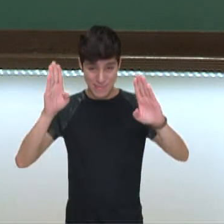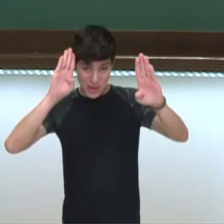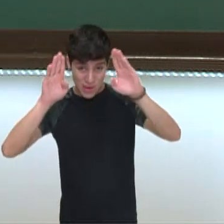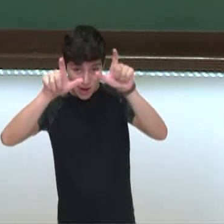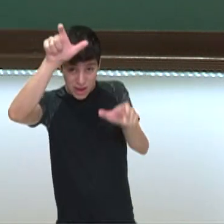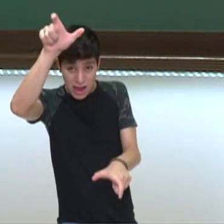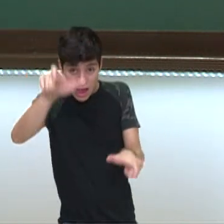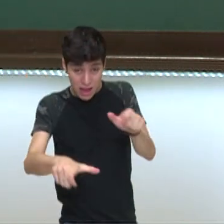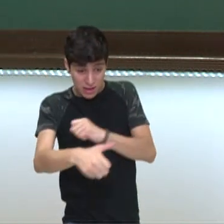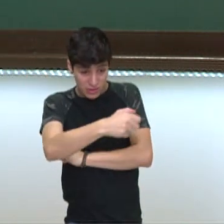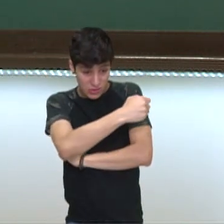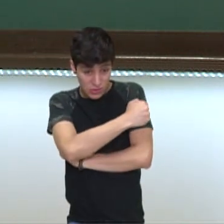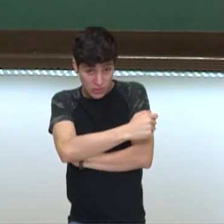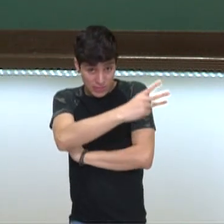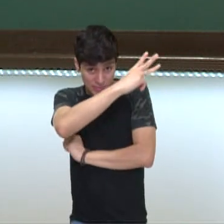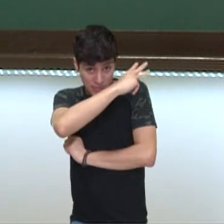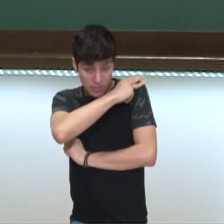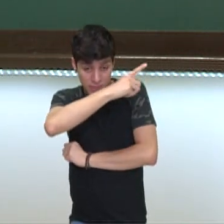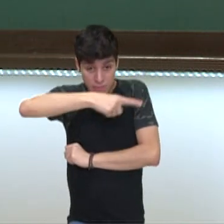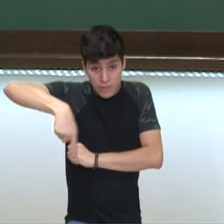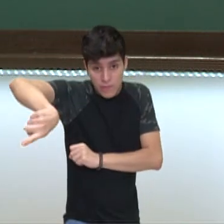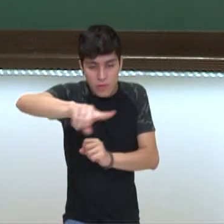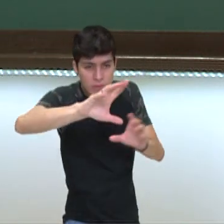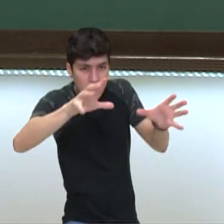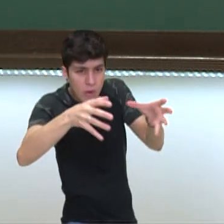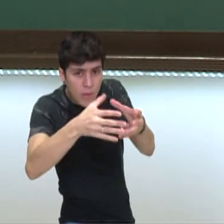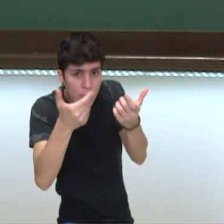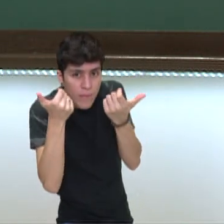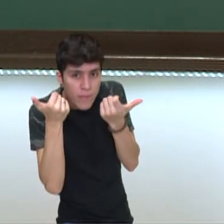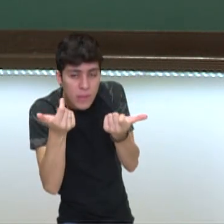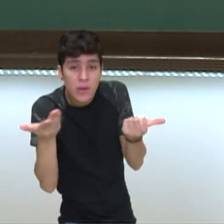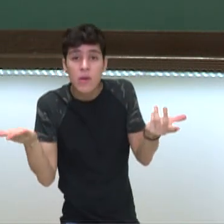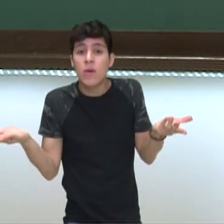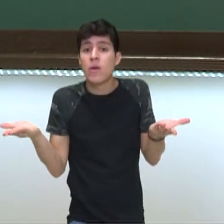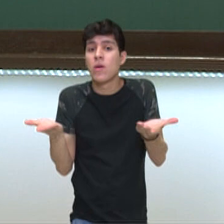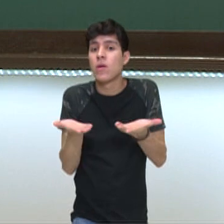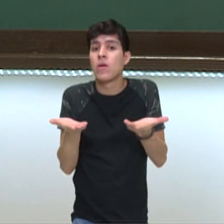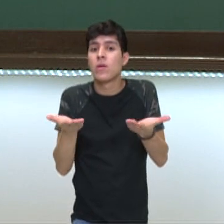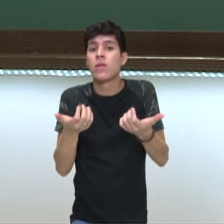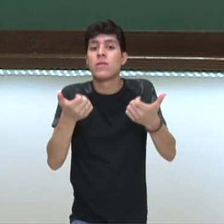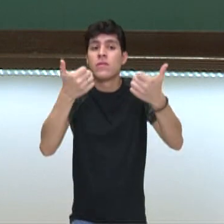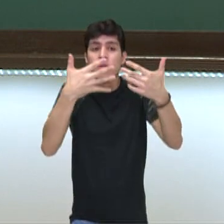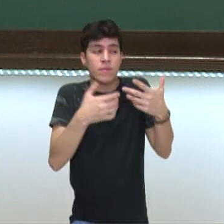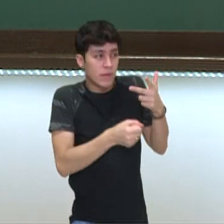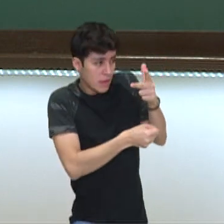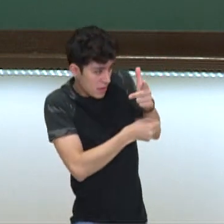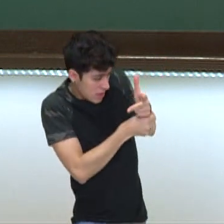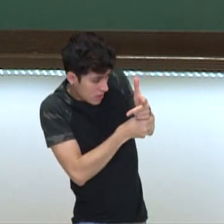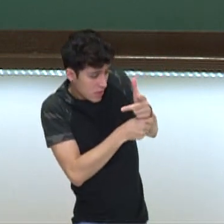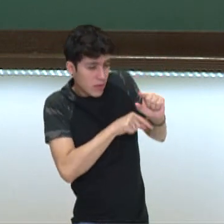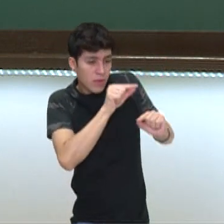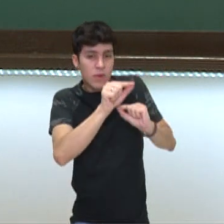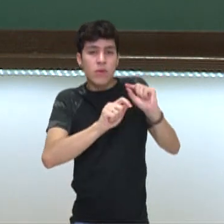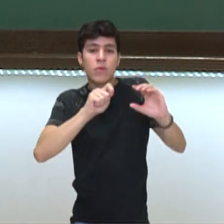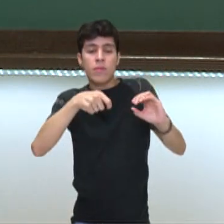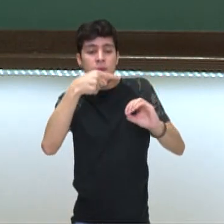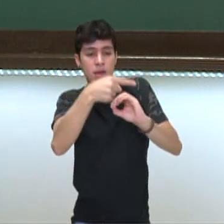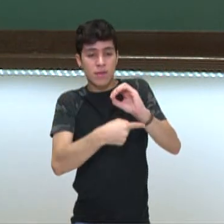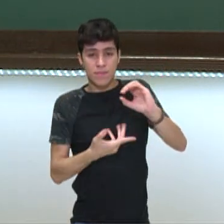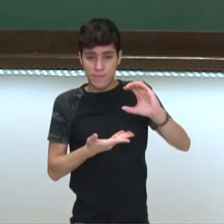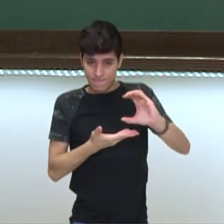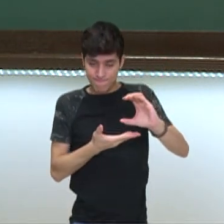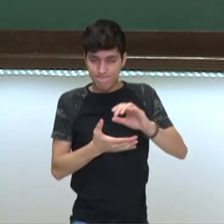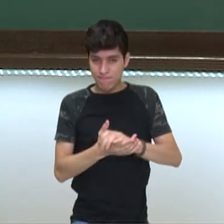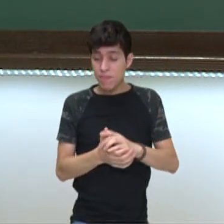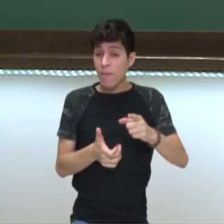Olá, estudantes da terceira série do ensino médio, tudo bem? Nós falaremos nesse vídeo a respeito do átomo de carbono. Vamos lá? Então,